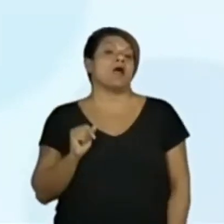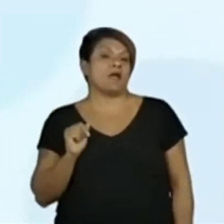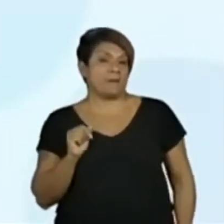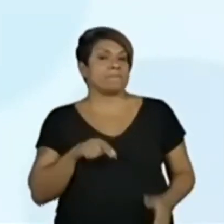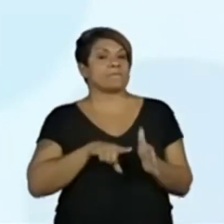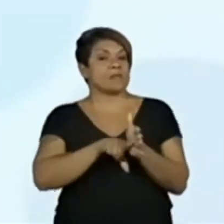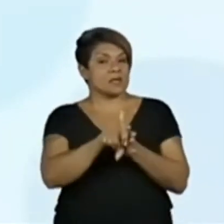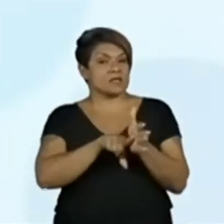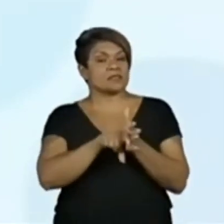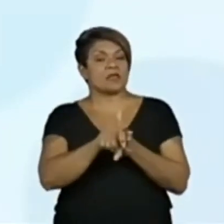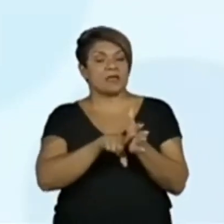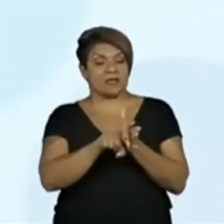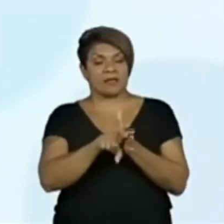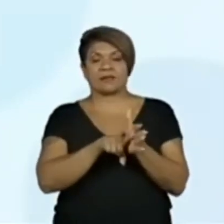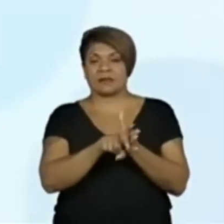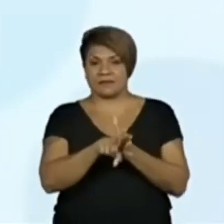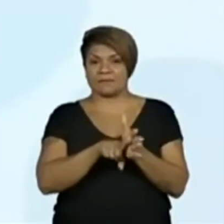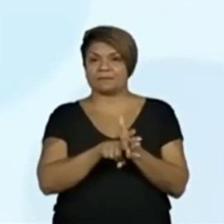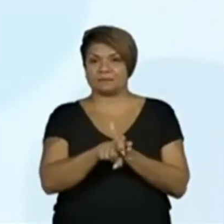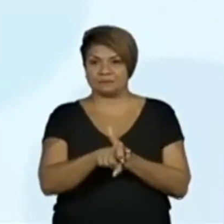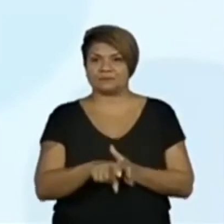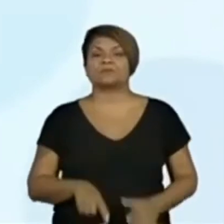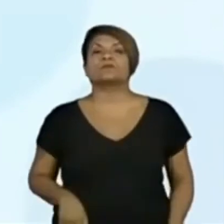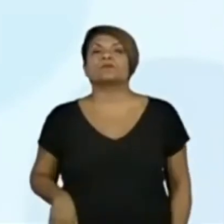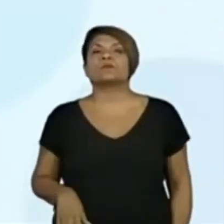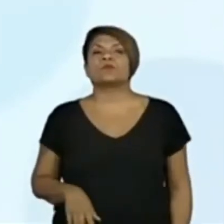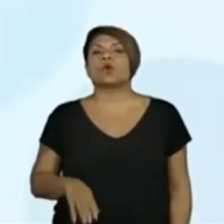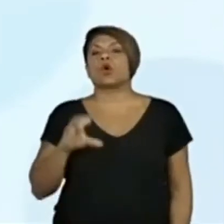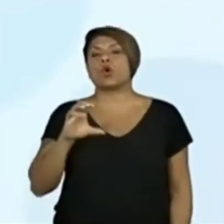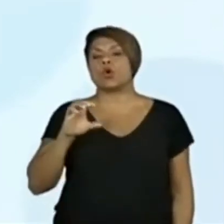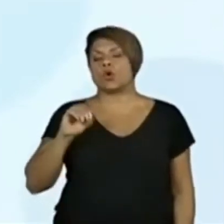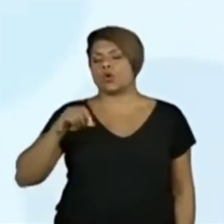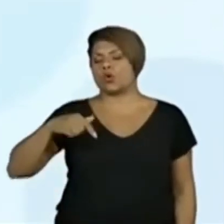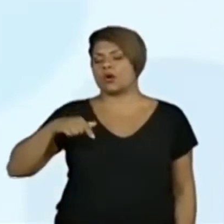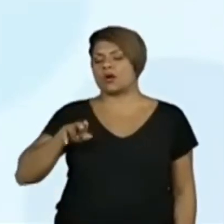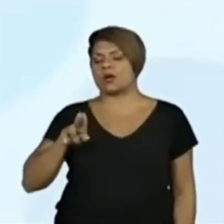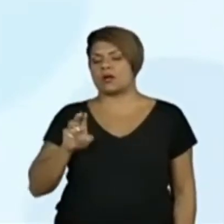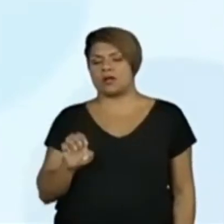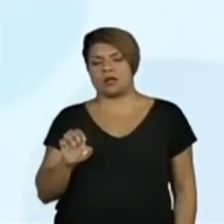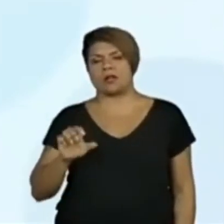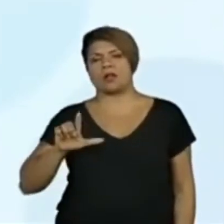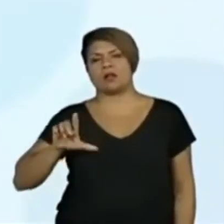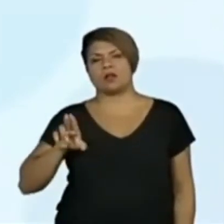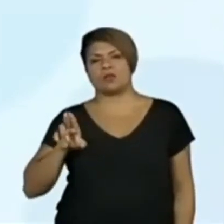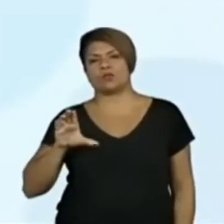Uma bactéria. Qual o causador da coqueluche?